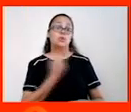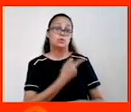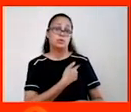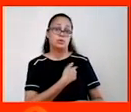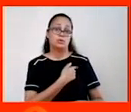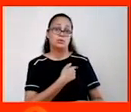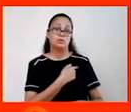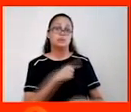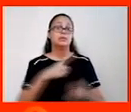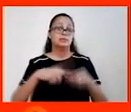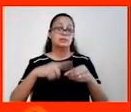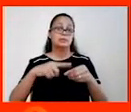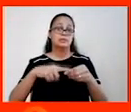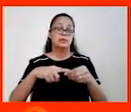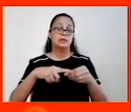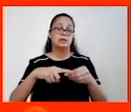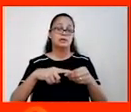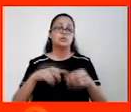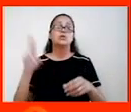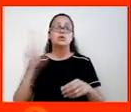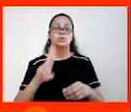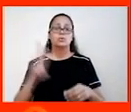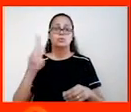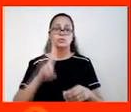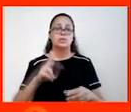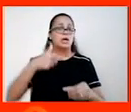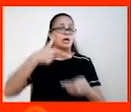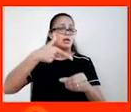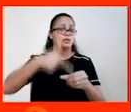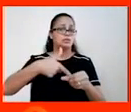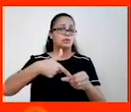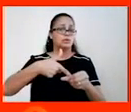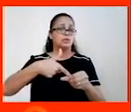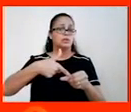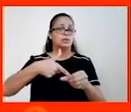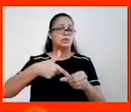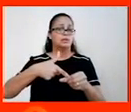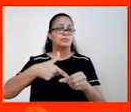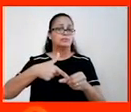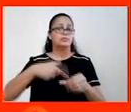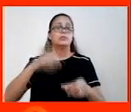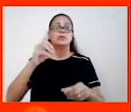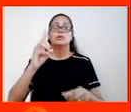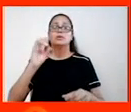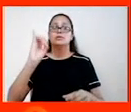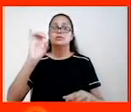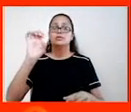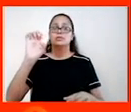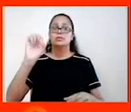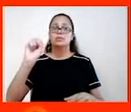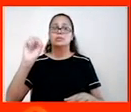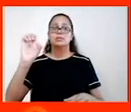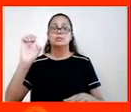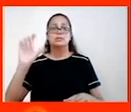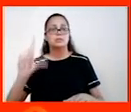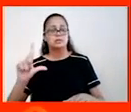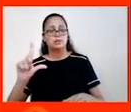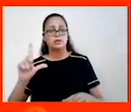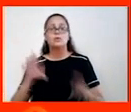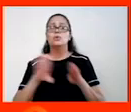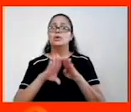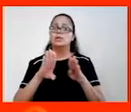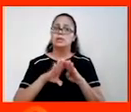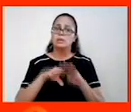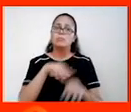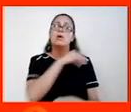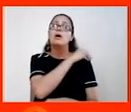cidade, por exemplo, a utilização da gasolina nos automóveis, né? E do diesel e do etanol. Então o etanol ele é a